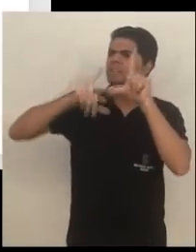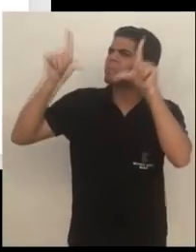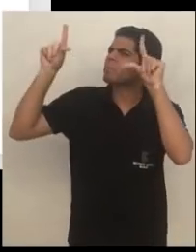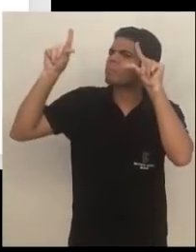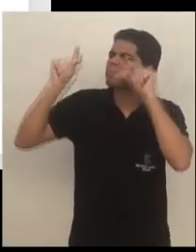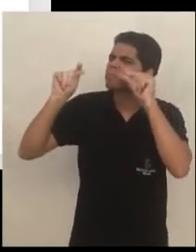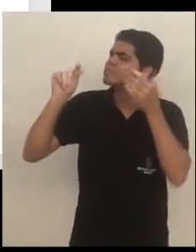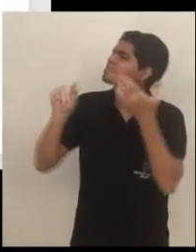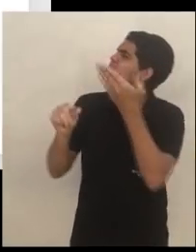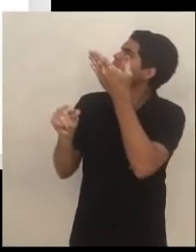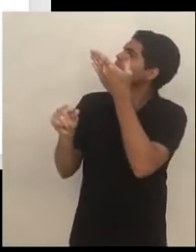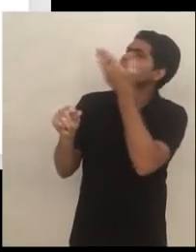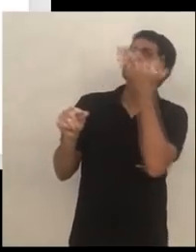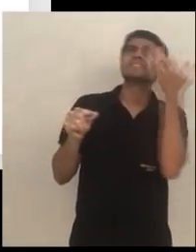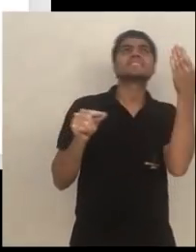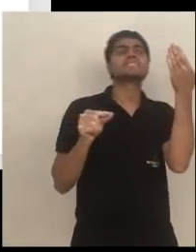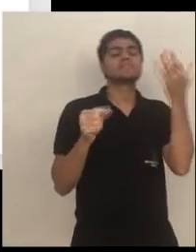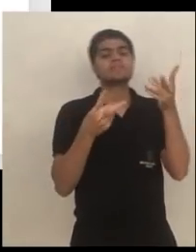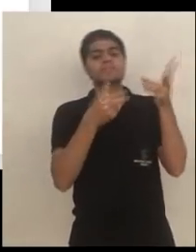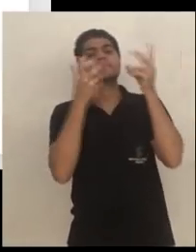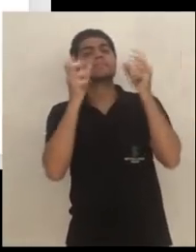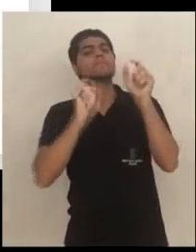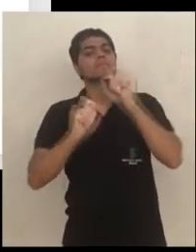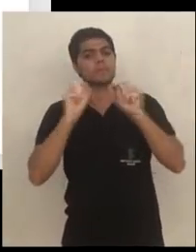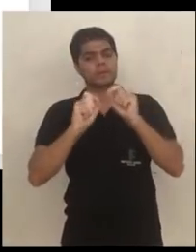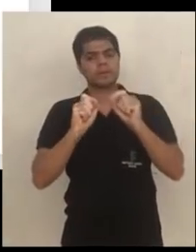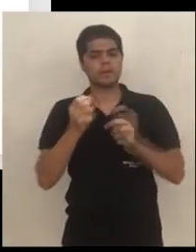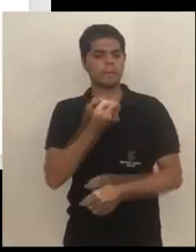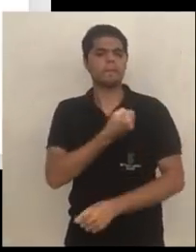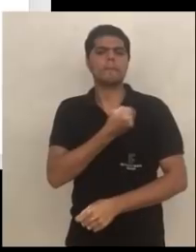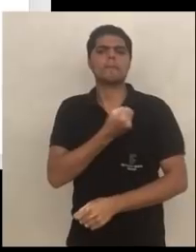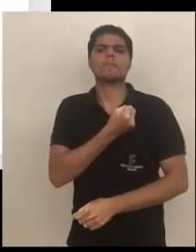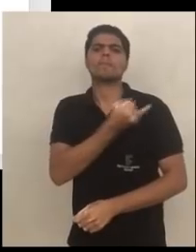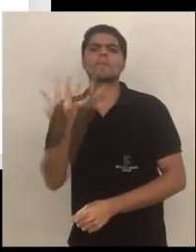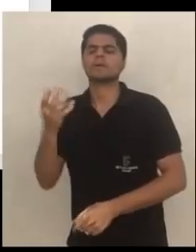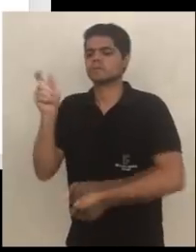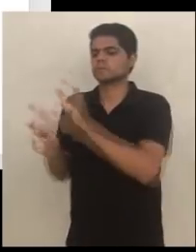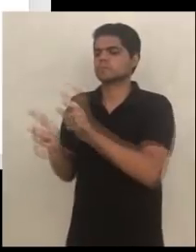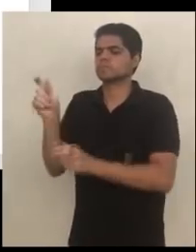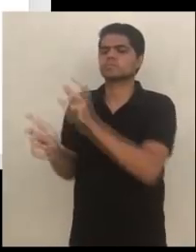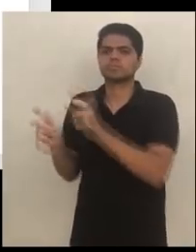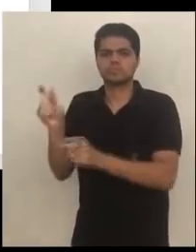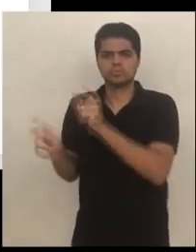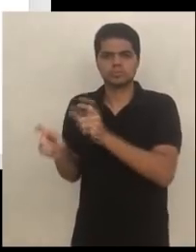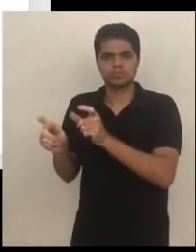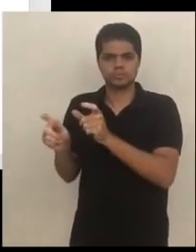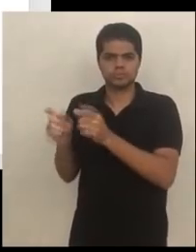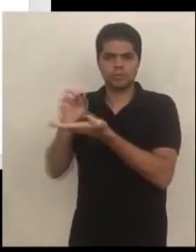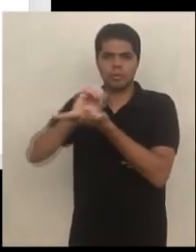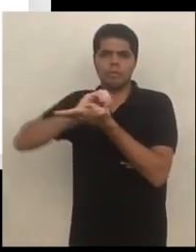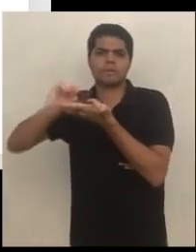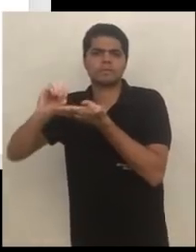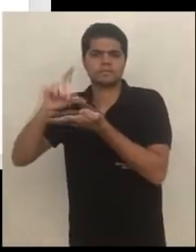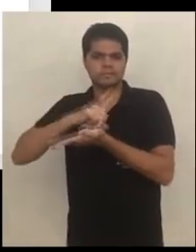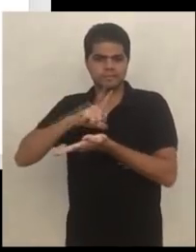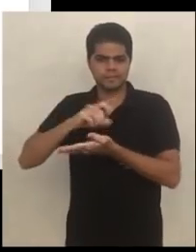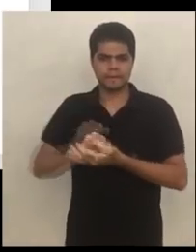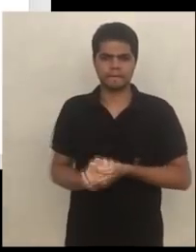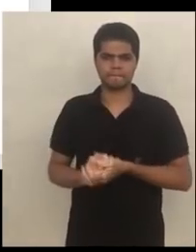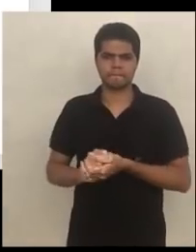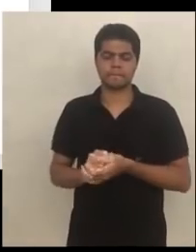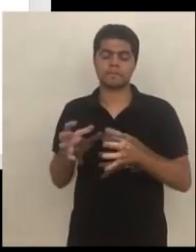aí, né? Desculpa. Mas o número de produtores orgânicos por OCS, que são os organismos de controle